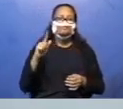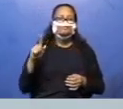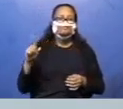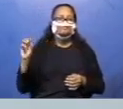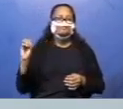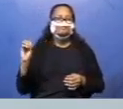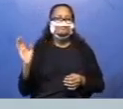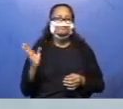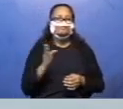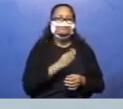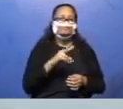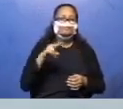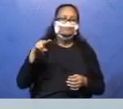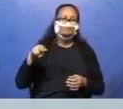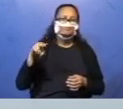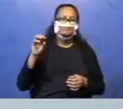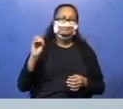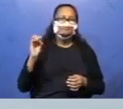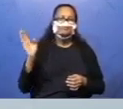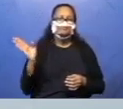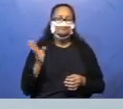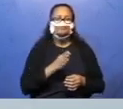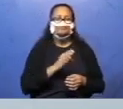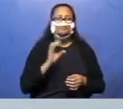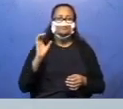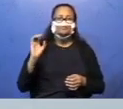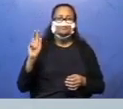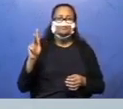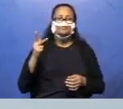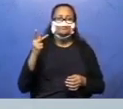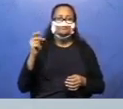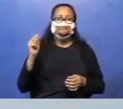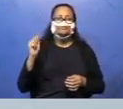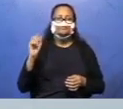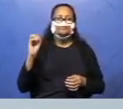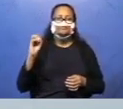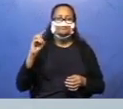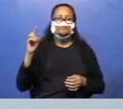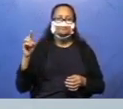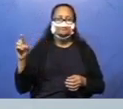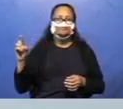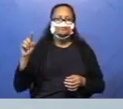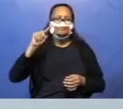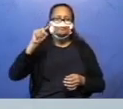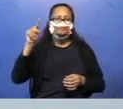o ponto de... Coloca aí no seu caderno. Tô esperando.